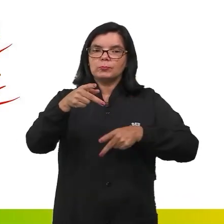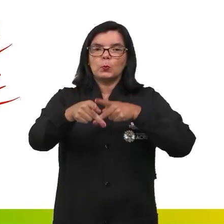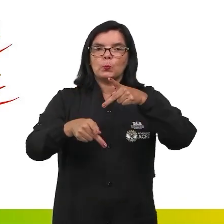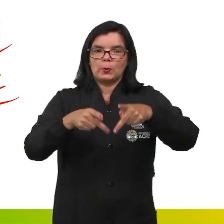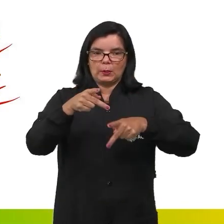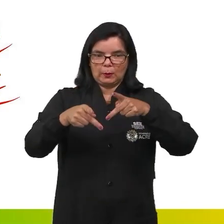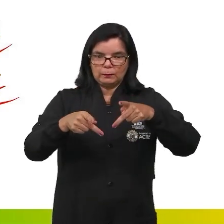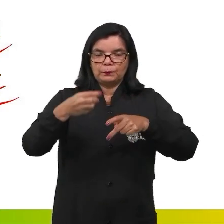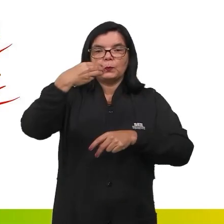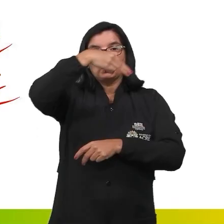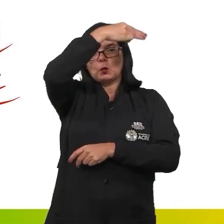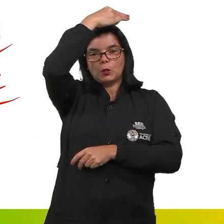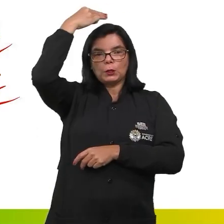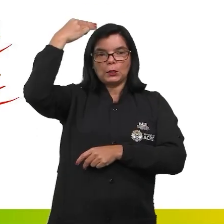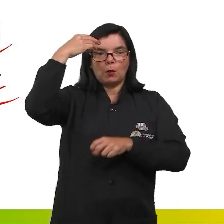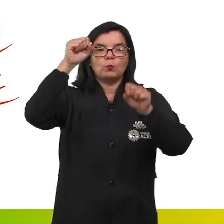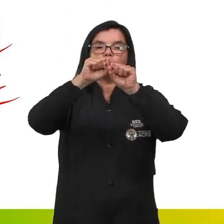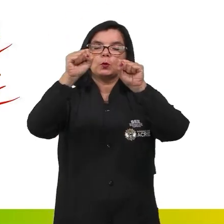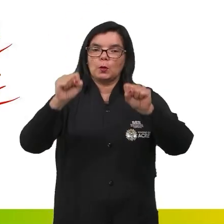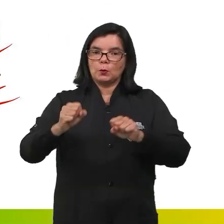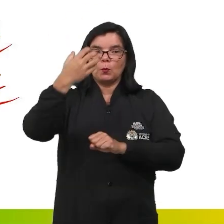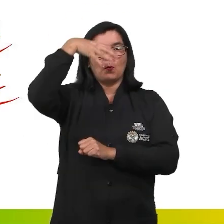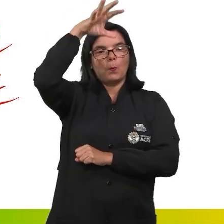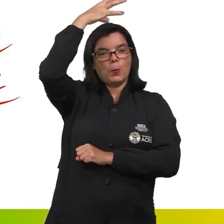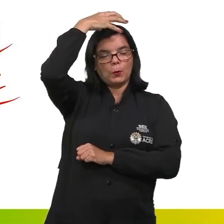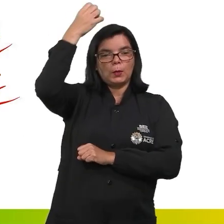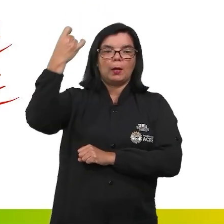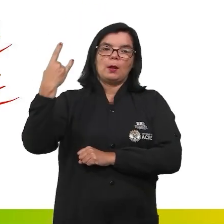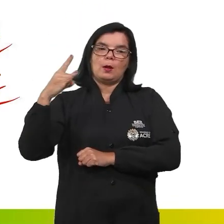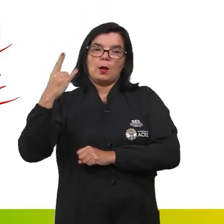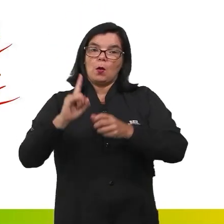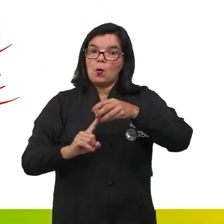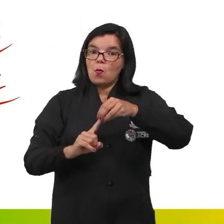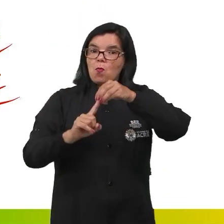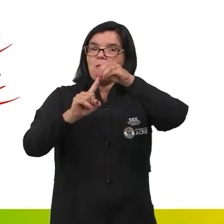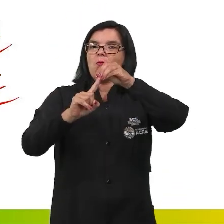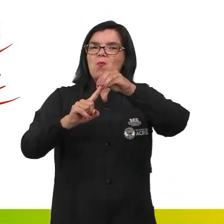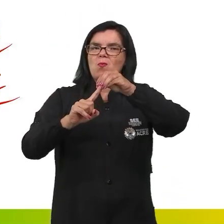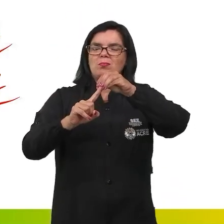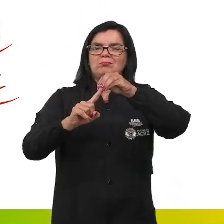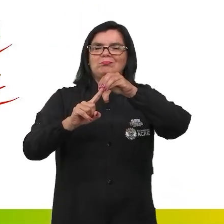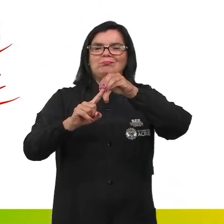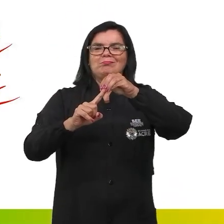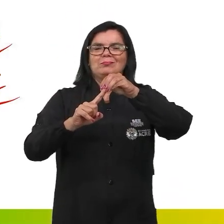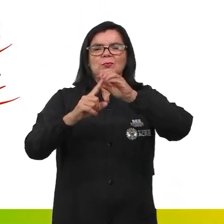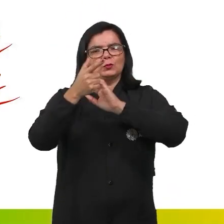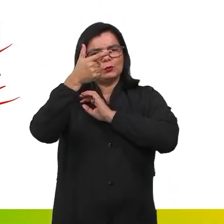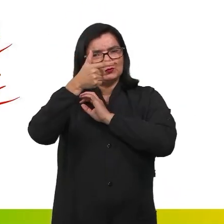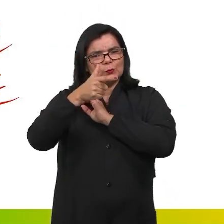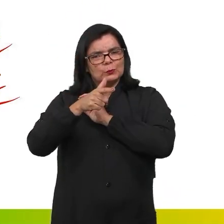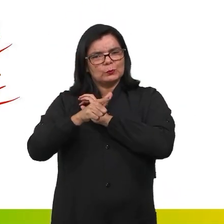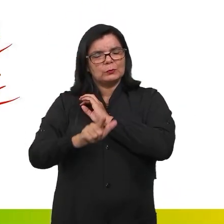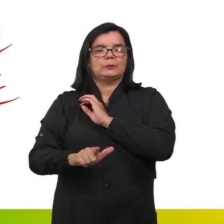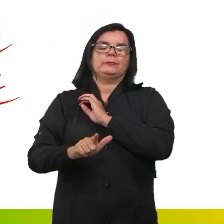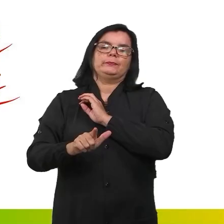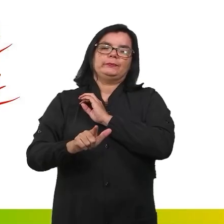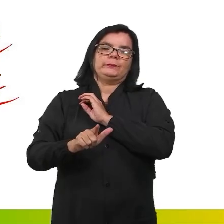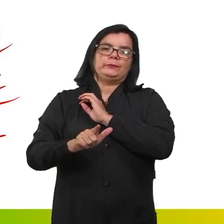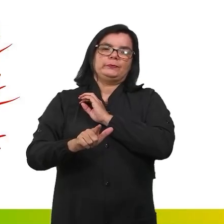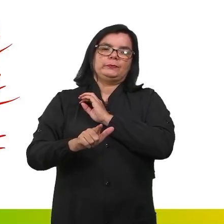maior população, o México tem um sistema monárquico e a Bolívia é unicamente espanhola. De novo.